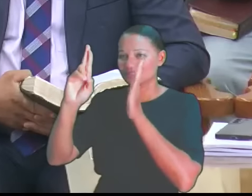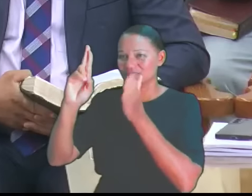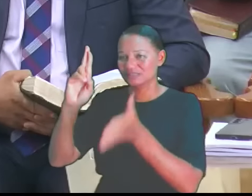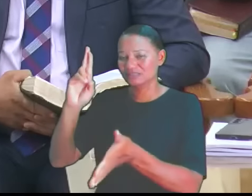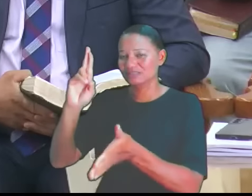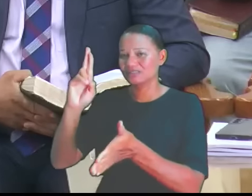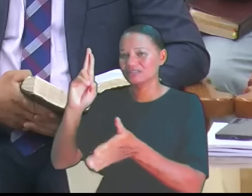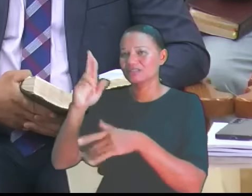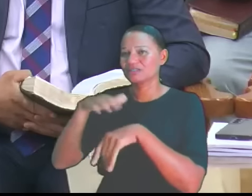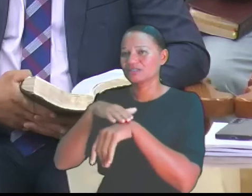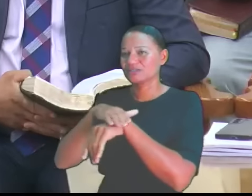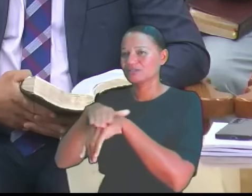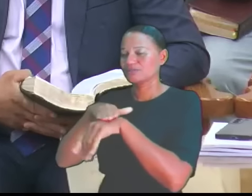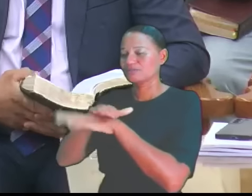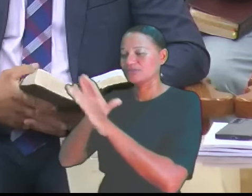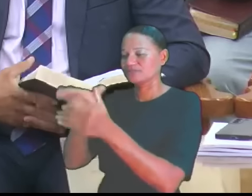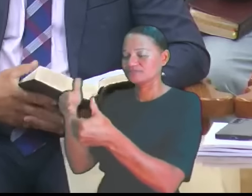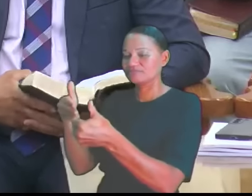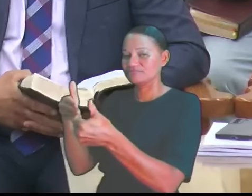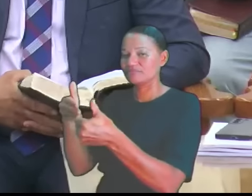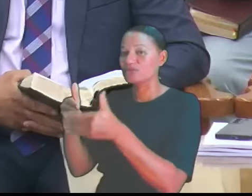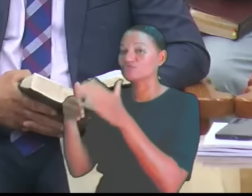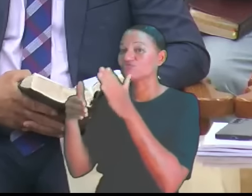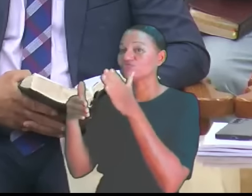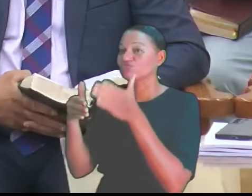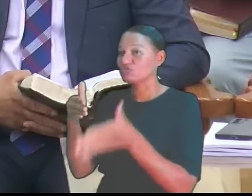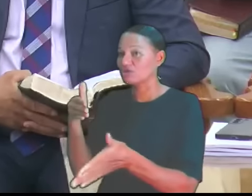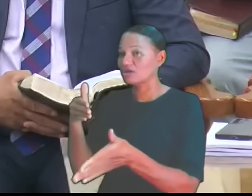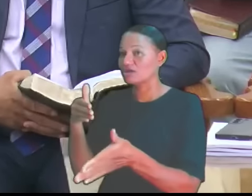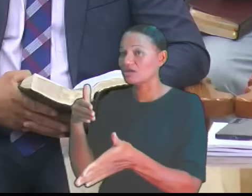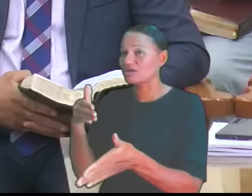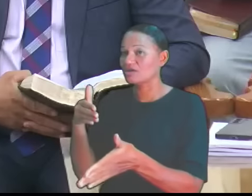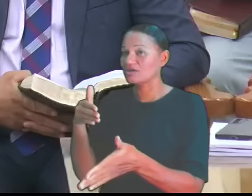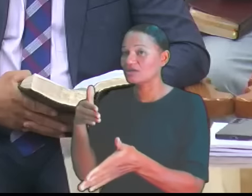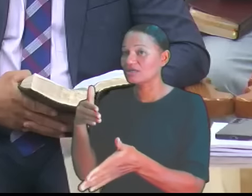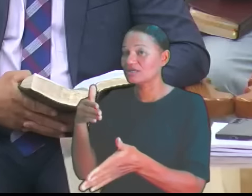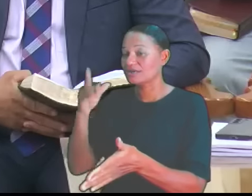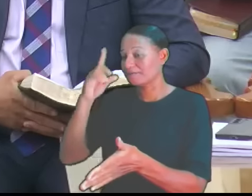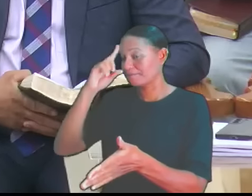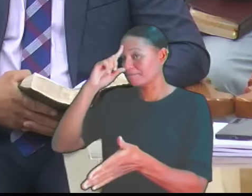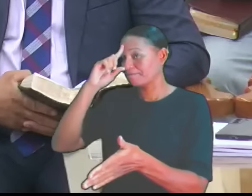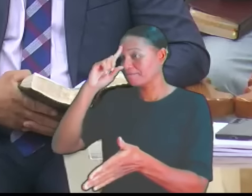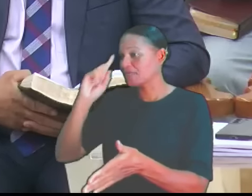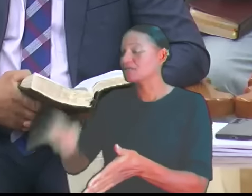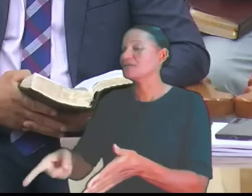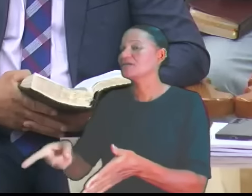Teve uma conversa entre Deus e ela ou não? Eu já ordenei.